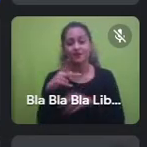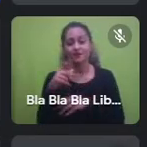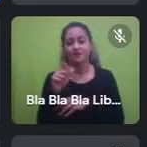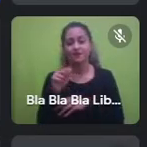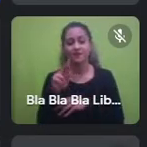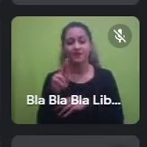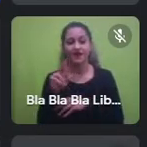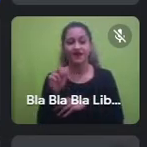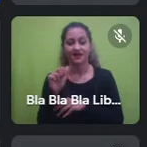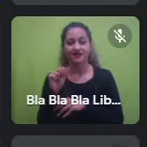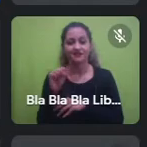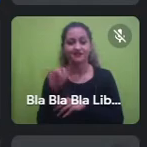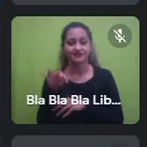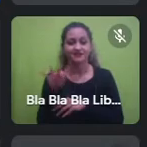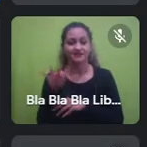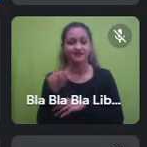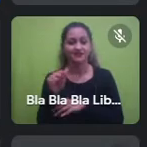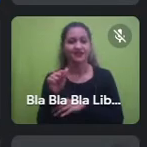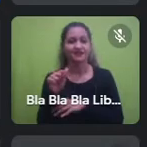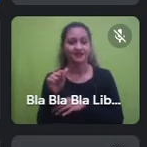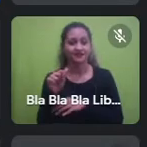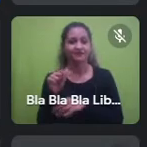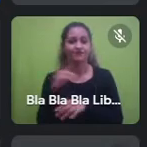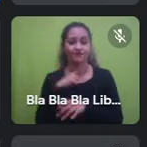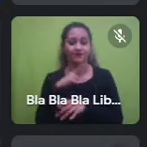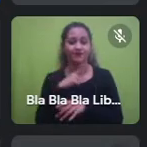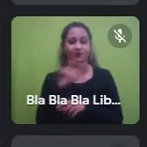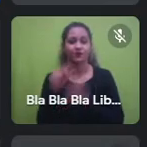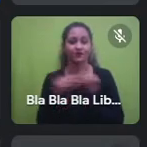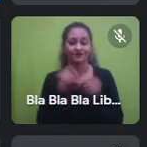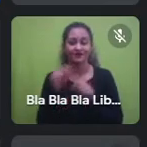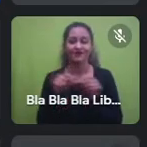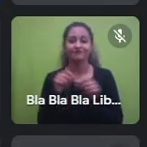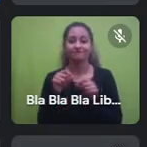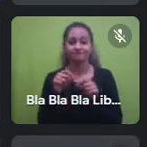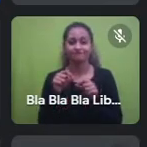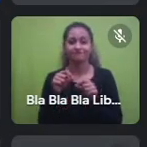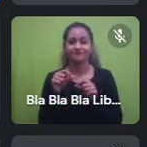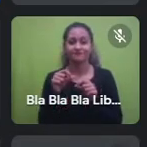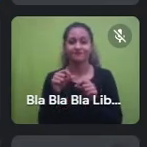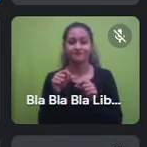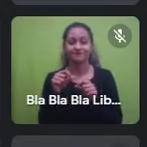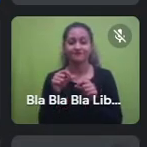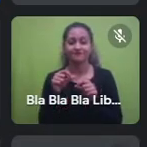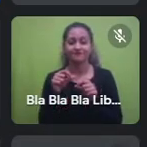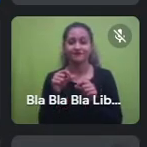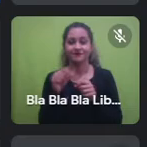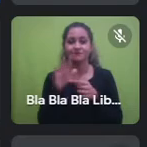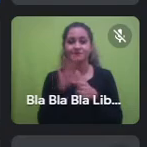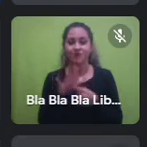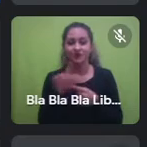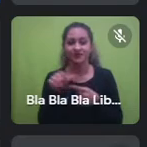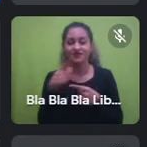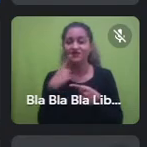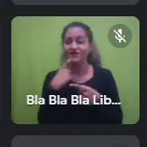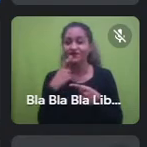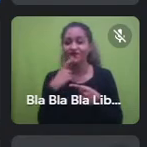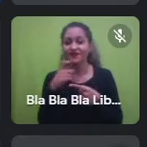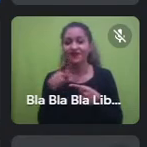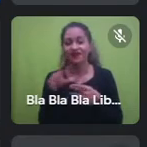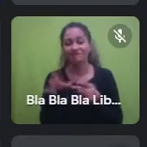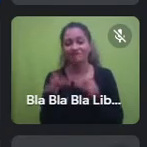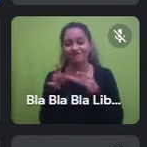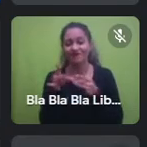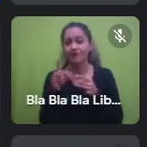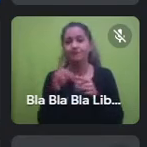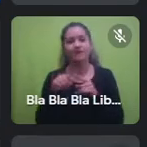Rio Paraupebas, né? O indivíduo pigocentro, que é a vermelha, a piranha vermelha parasitada. Mas não eram